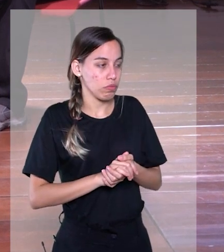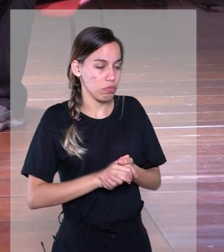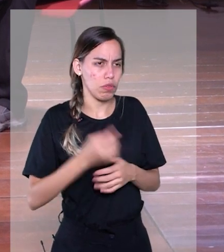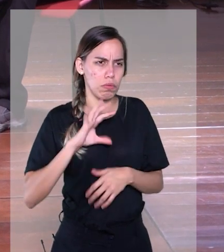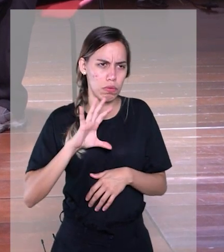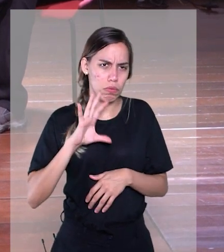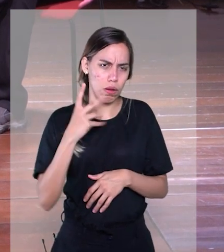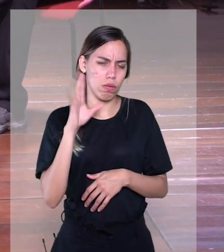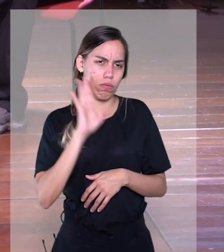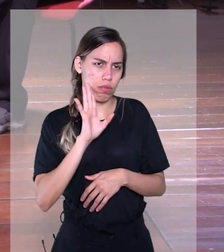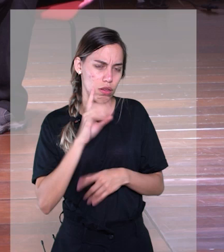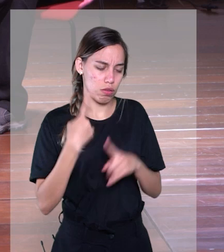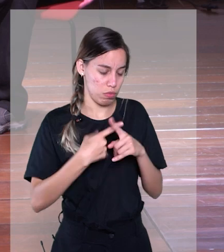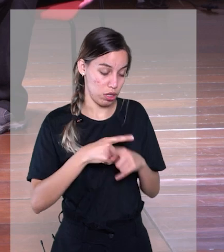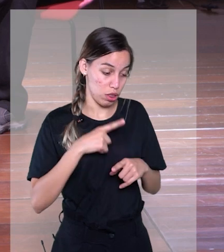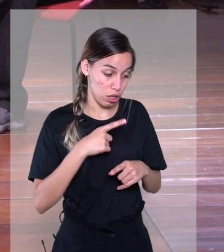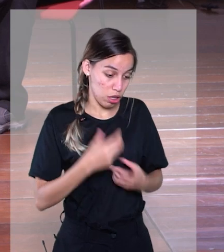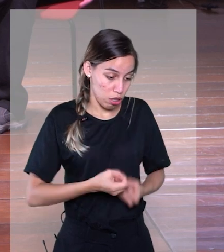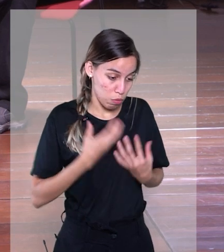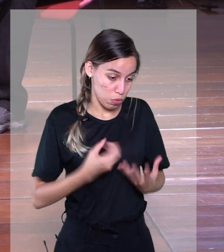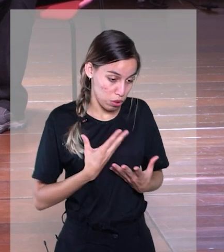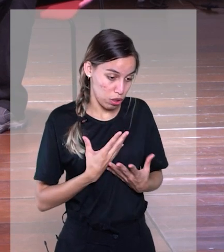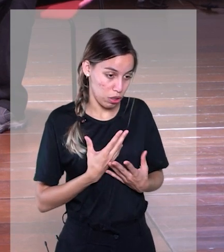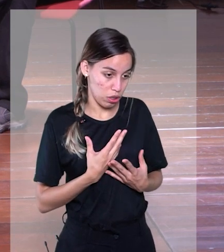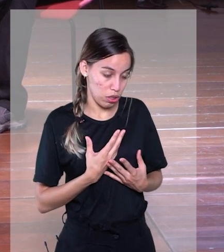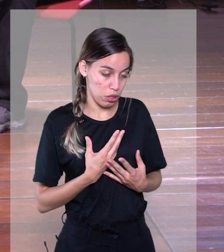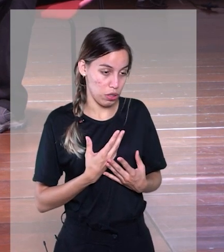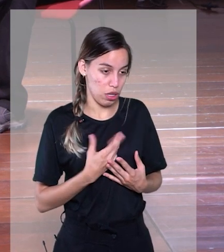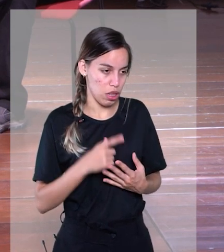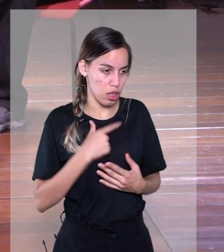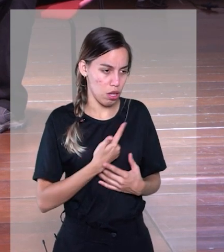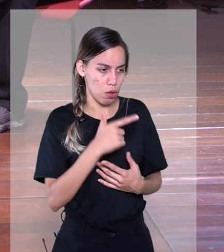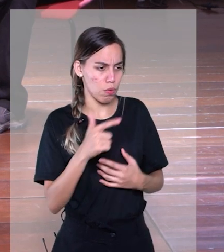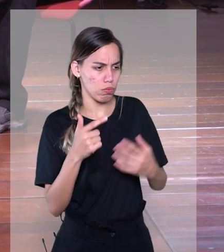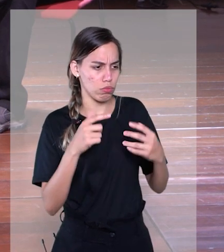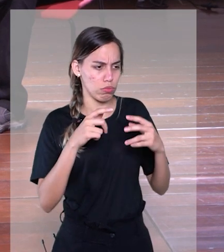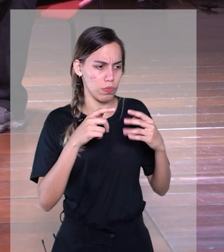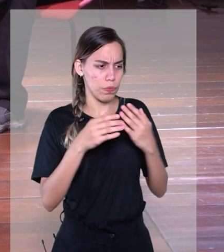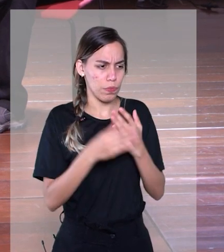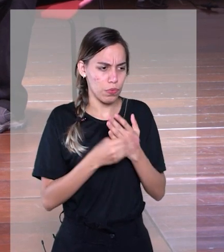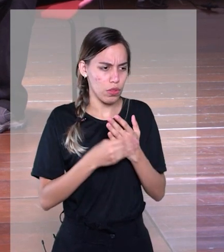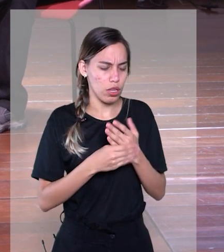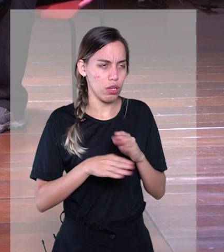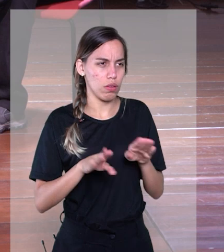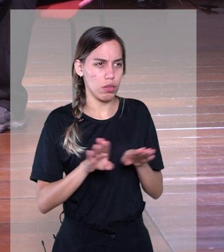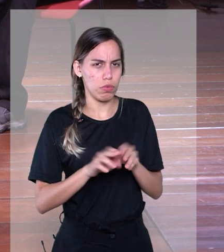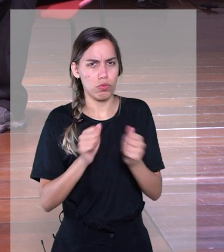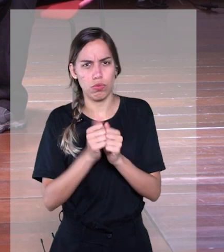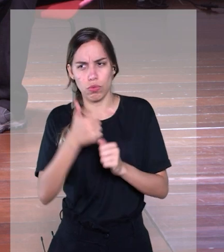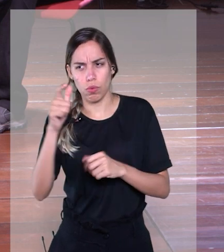aborda, e era um dos assuntos de interesse dele. Houve outros livros com outros fotógrafos, por